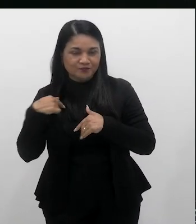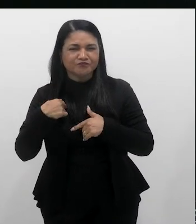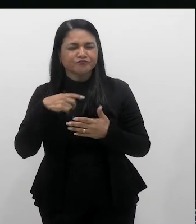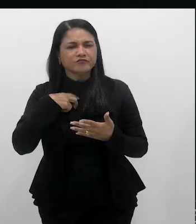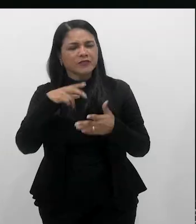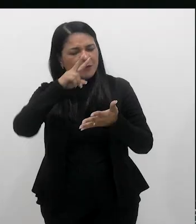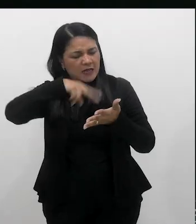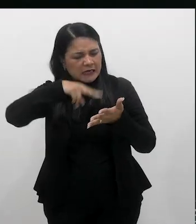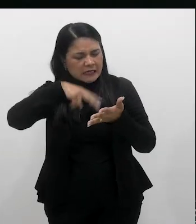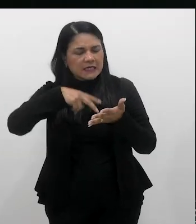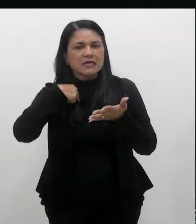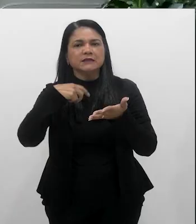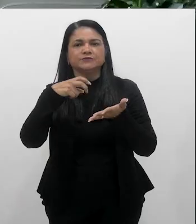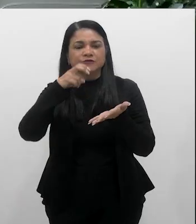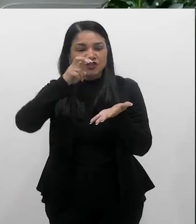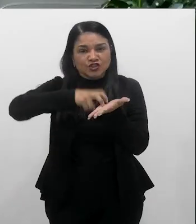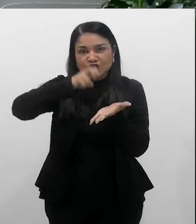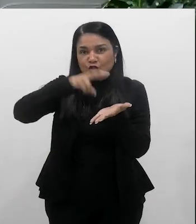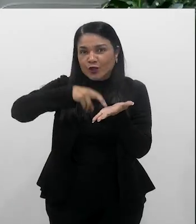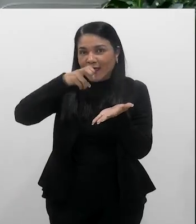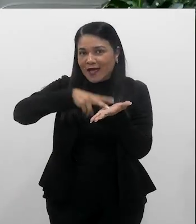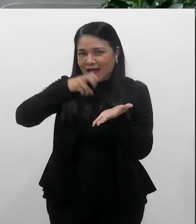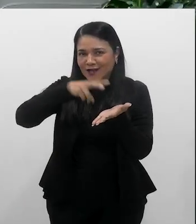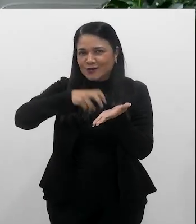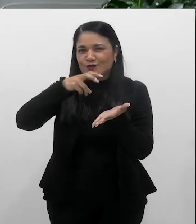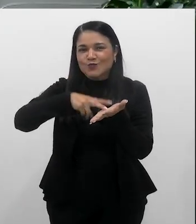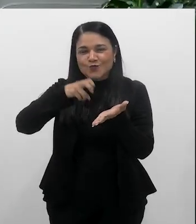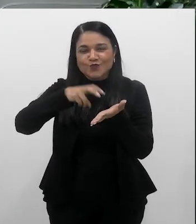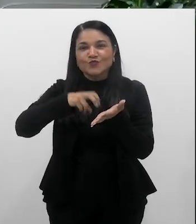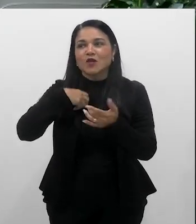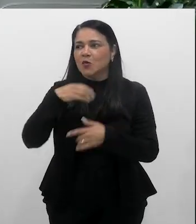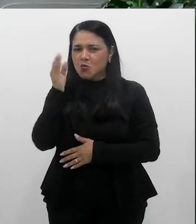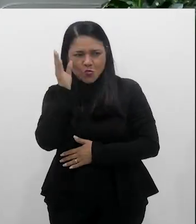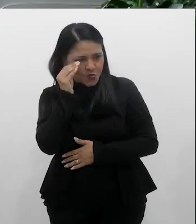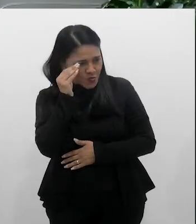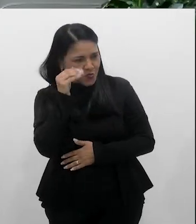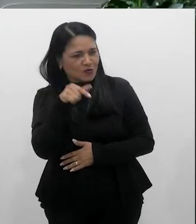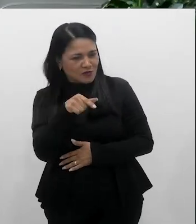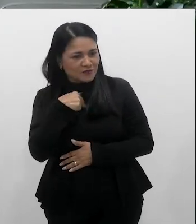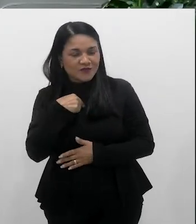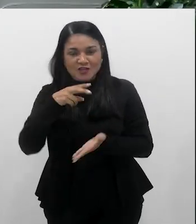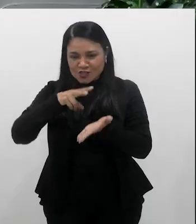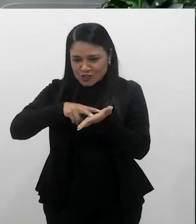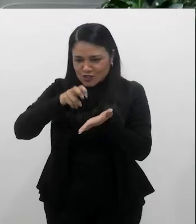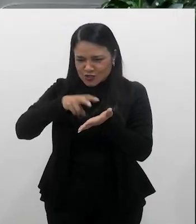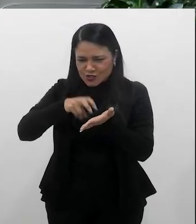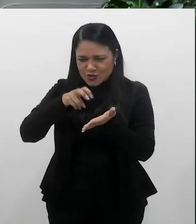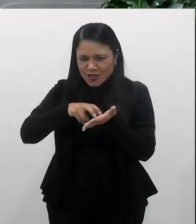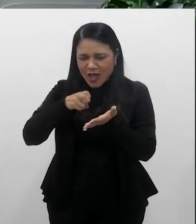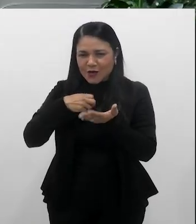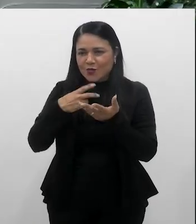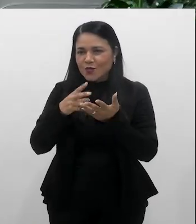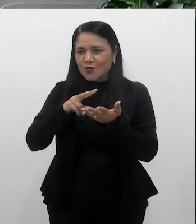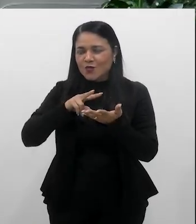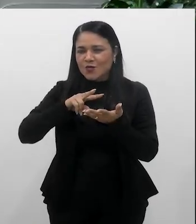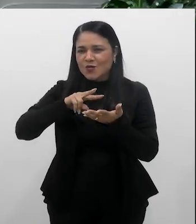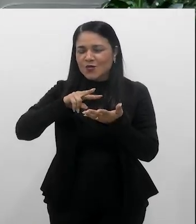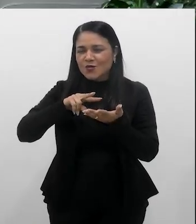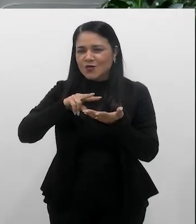muito dicionário. Olha, que curioso. Muito, muito, muito. Eu O sempre... dicionário é uma espécie de Google,